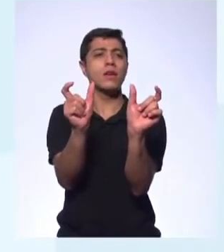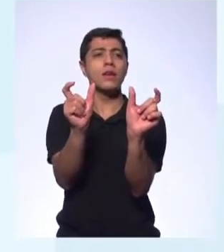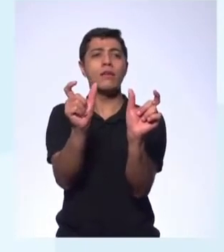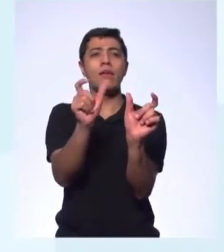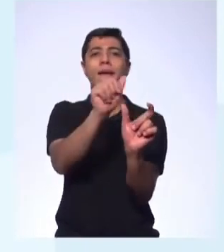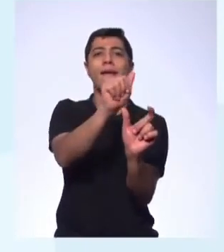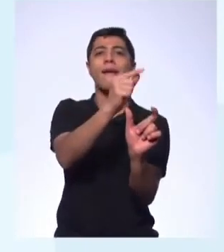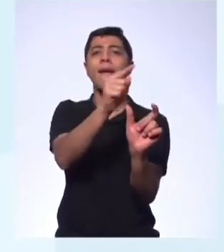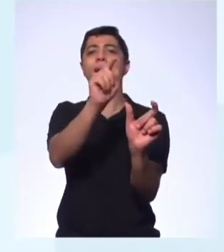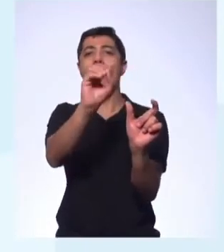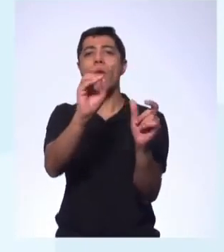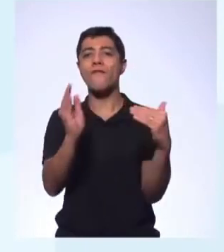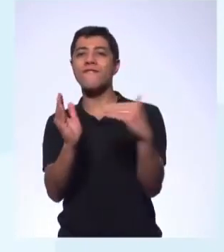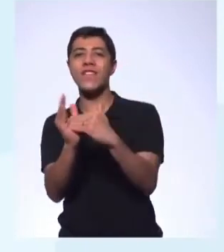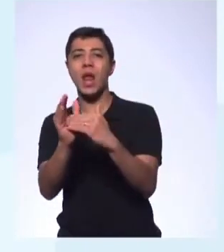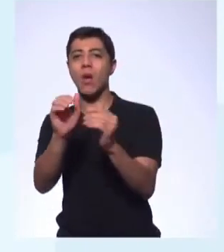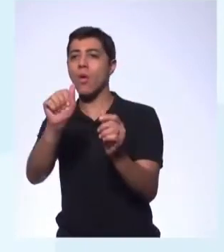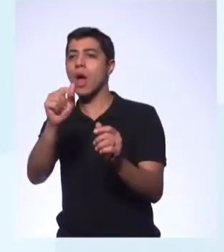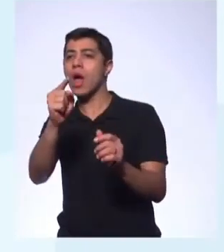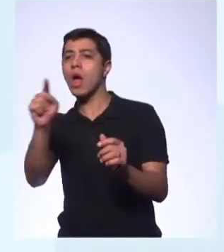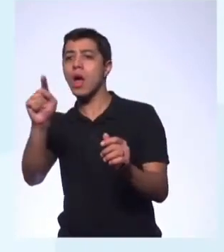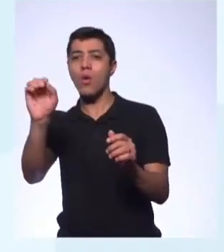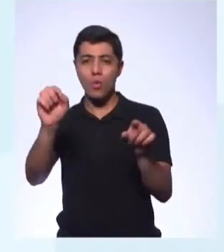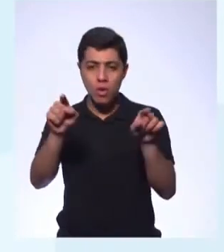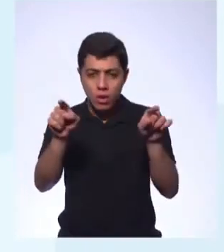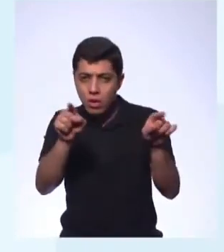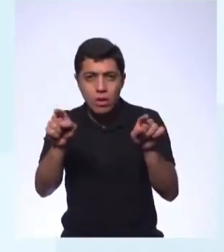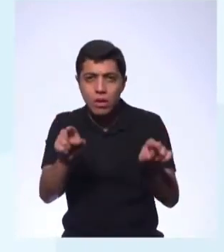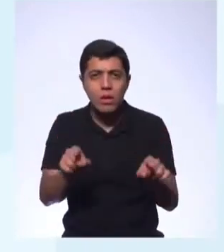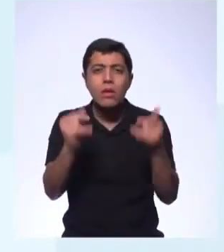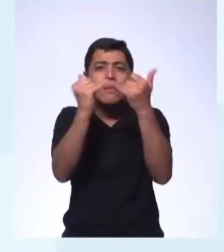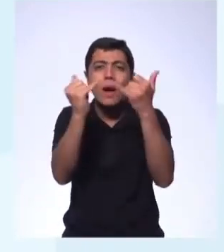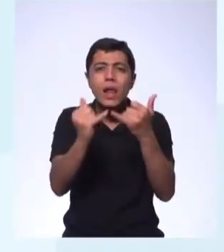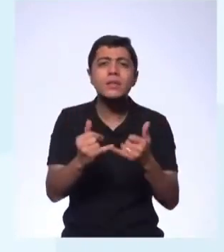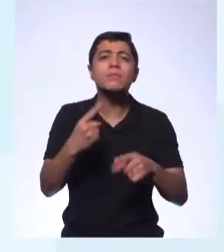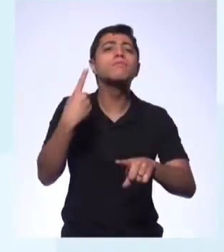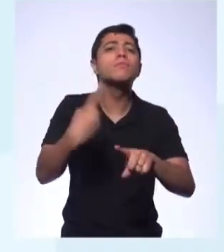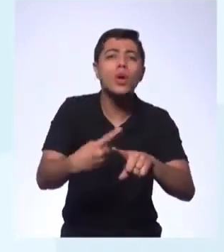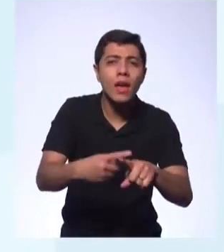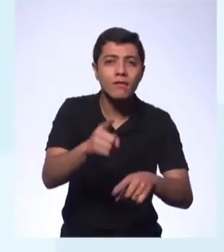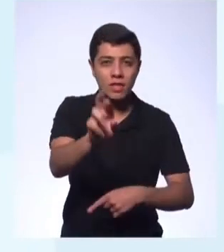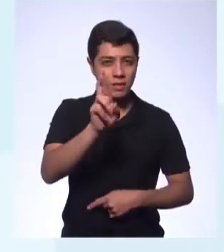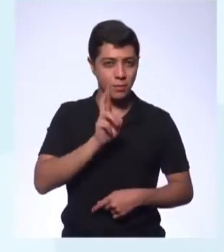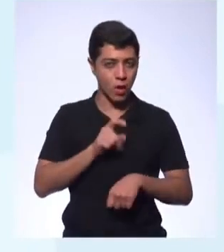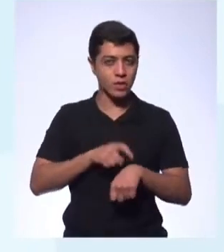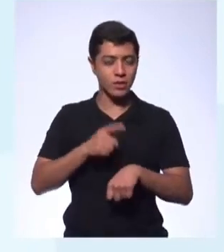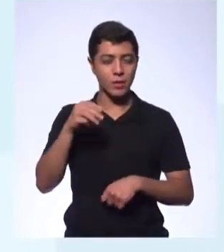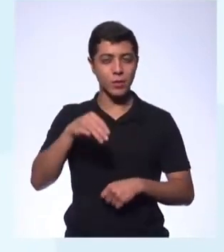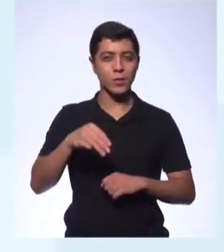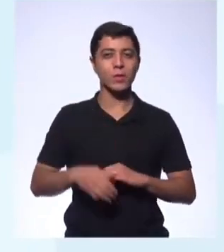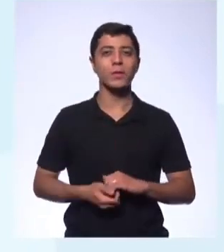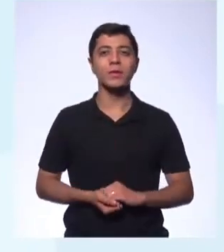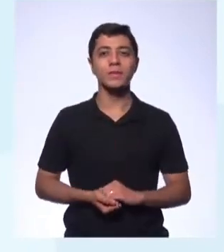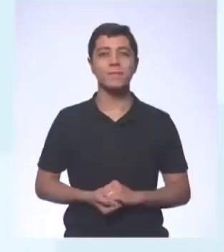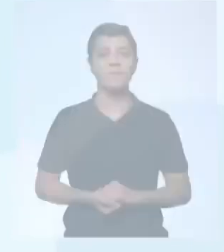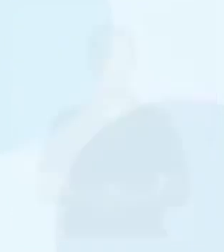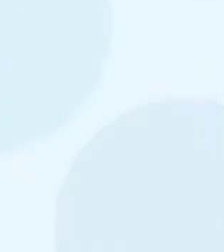as demais falas nesse início rimam. Na sua opinião, por que isto? Um minutinho e já voltamos.